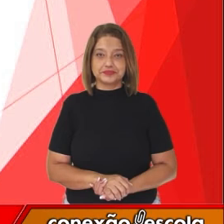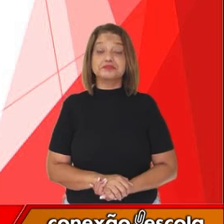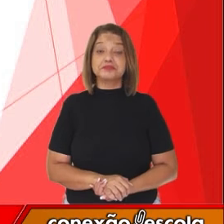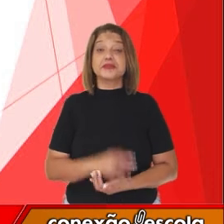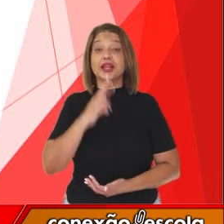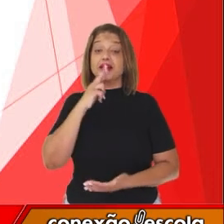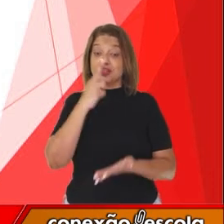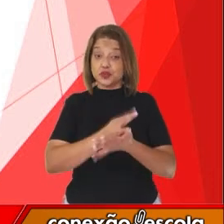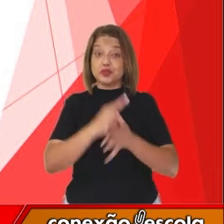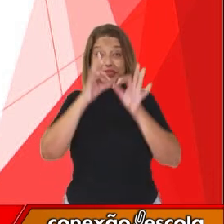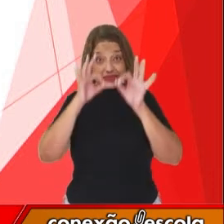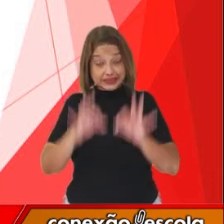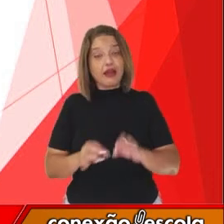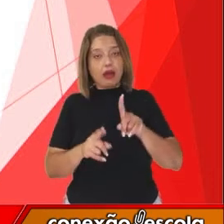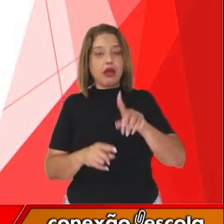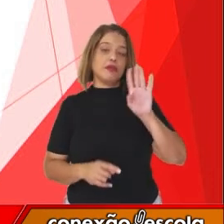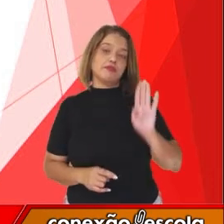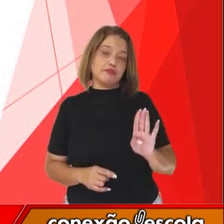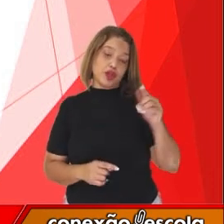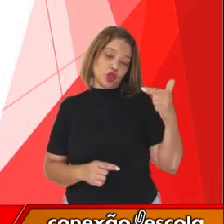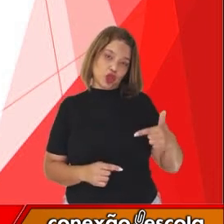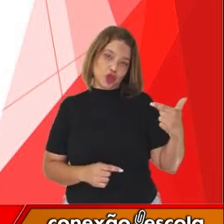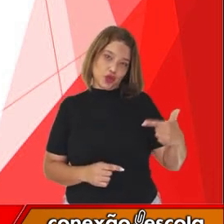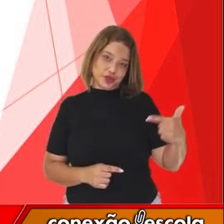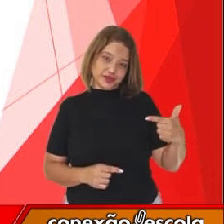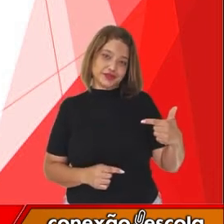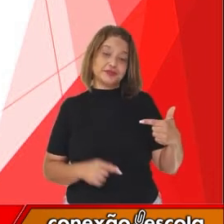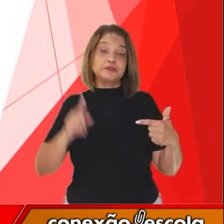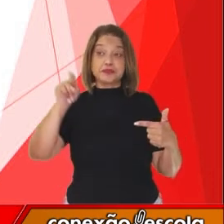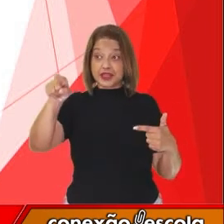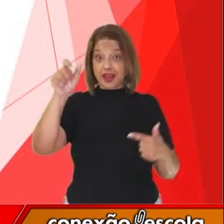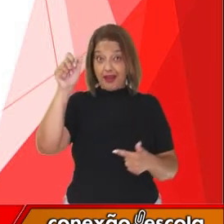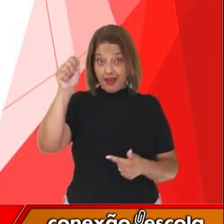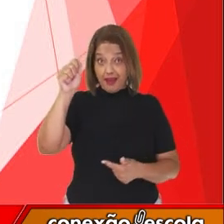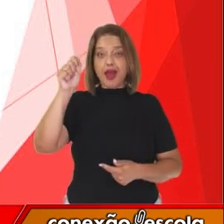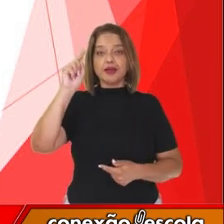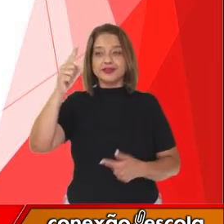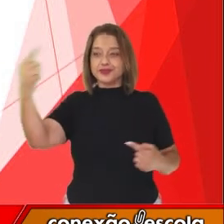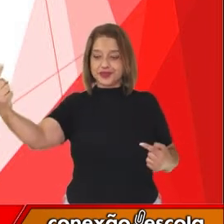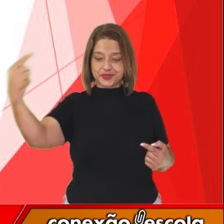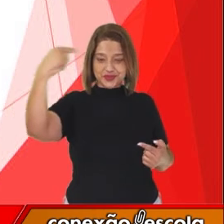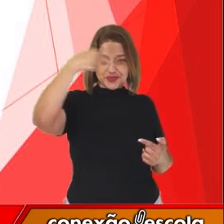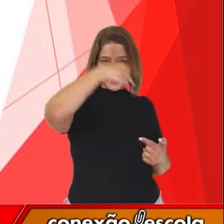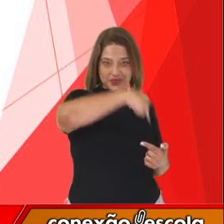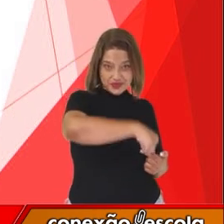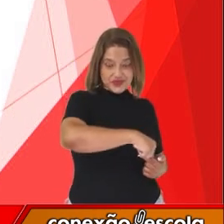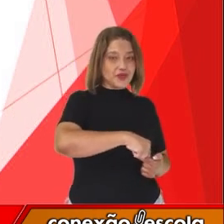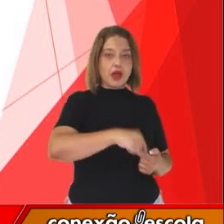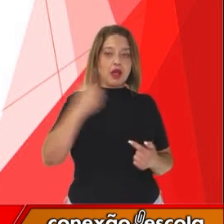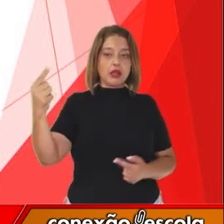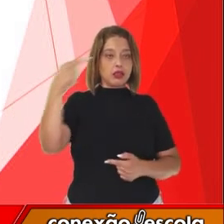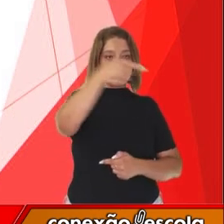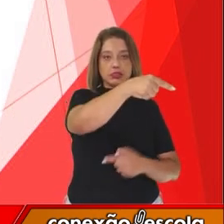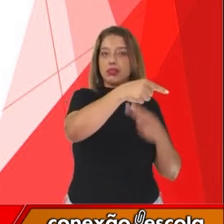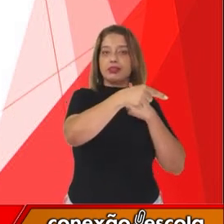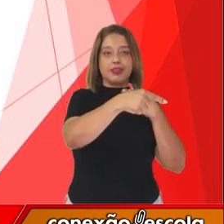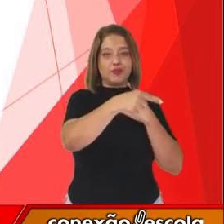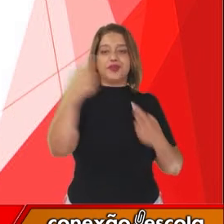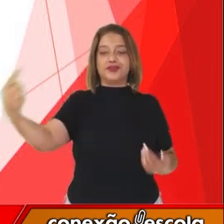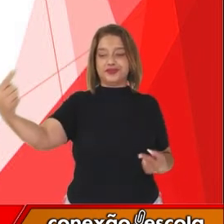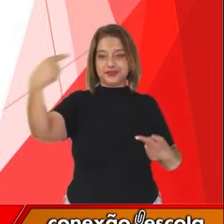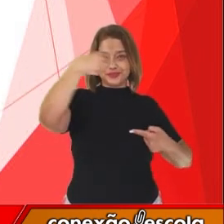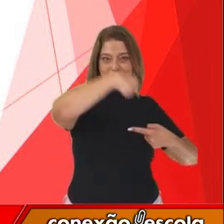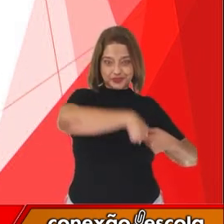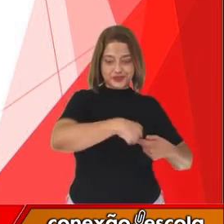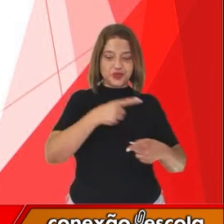A resposta certa é a posição 2. Lembra que o saque sempre tem que ser cruzado? Se o jogador está aqui, ele está de frente para esse